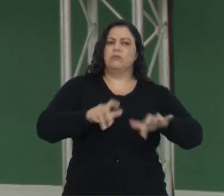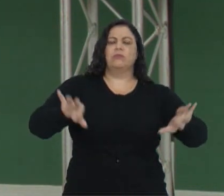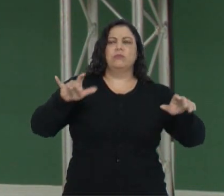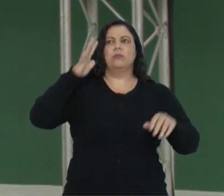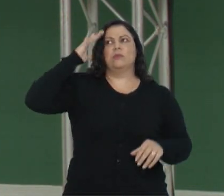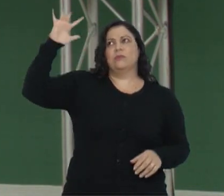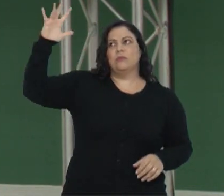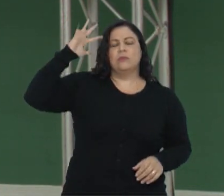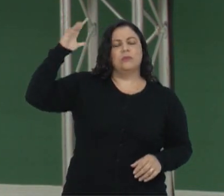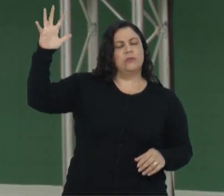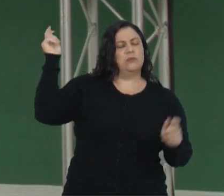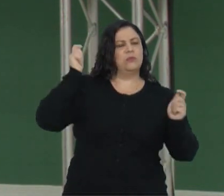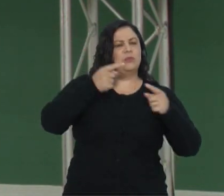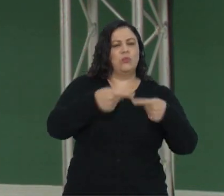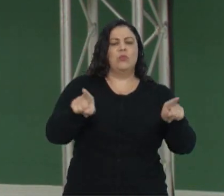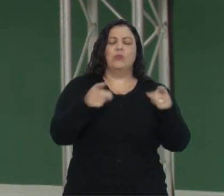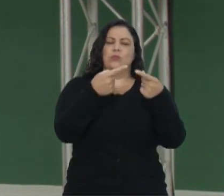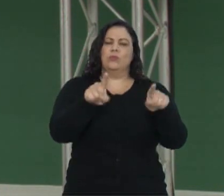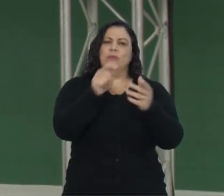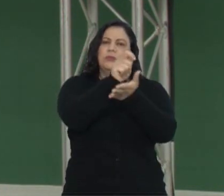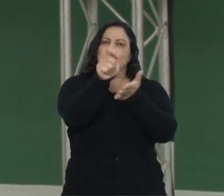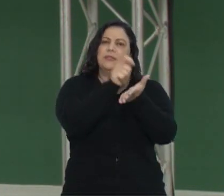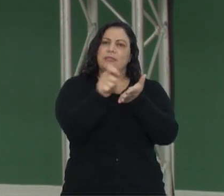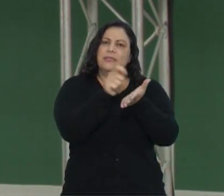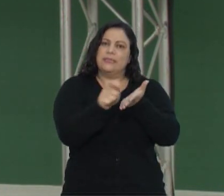teóricas, músicas escritas, né? Então,